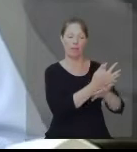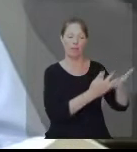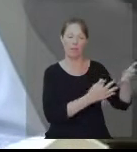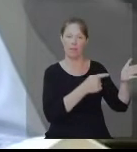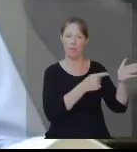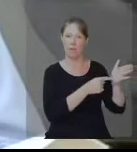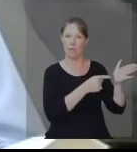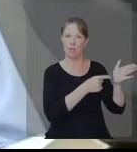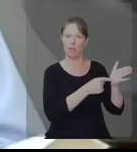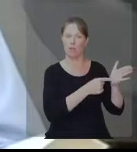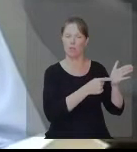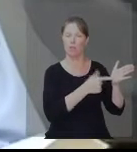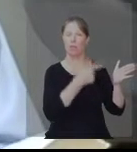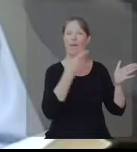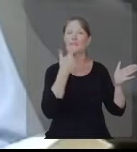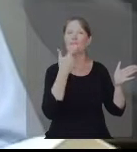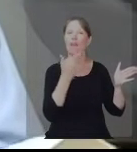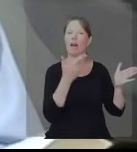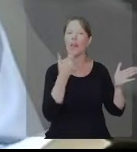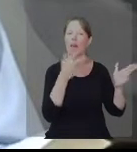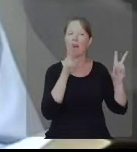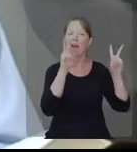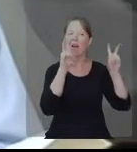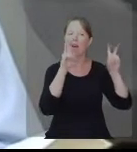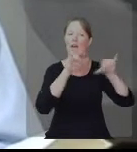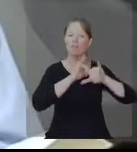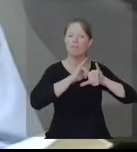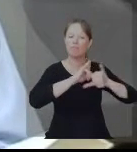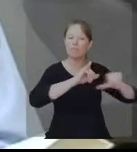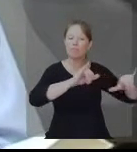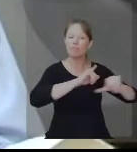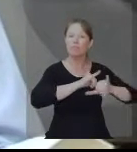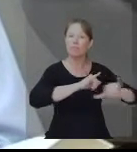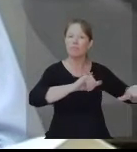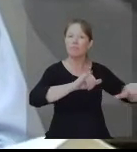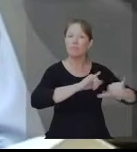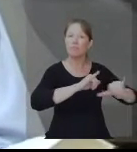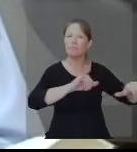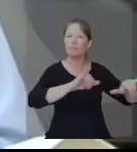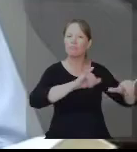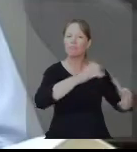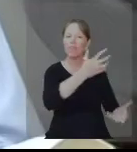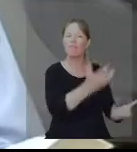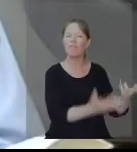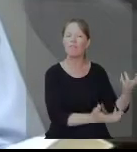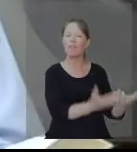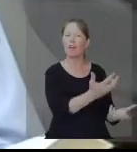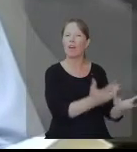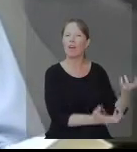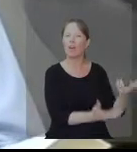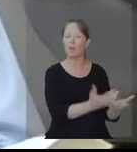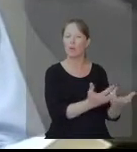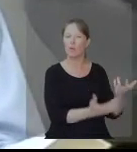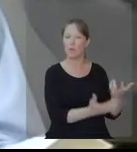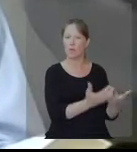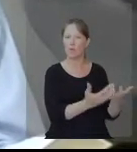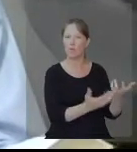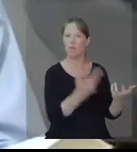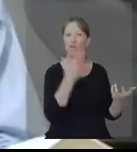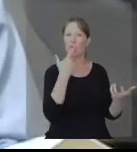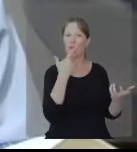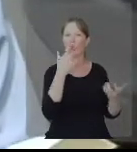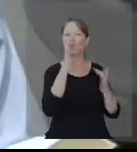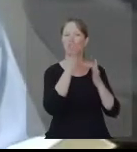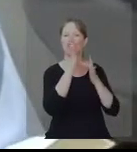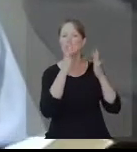o texto fala em pregar, quando fala justamente nessa descida de Cristo ao inferno, diz, no qual também foi